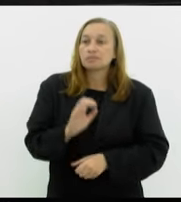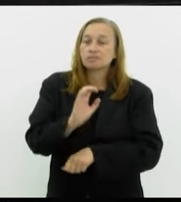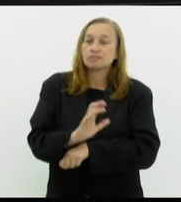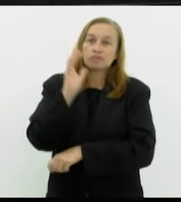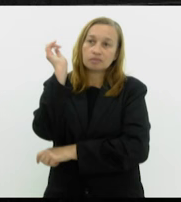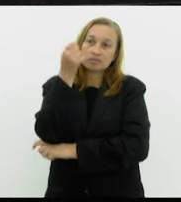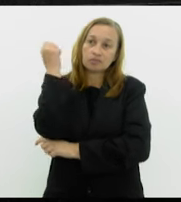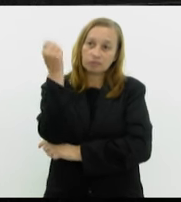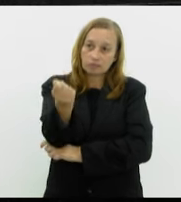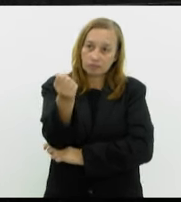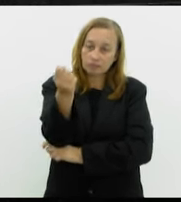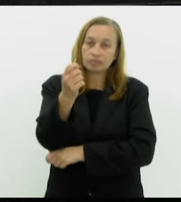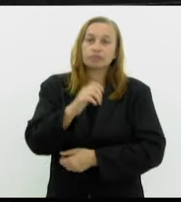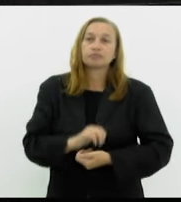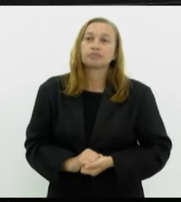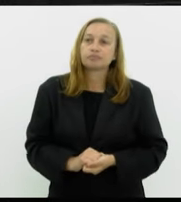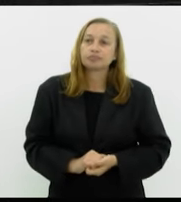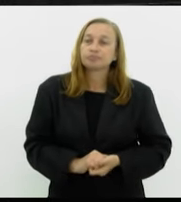Rio Grande do Sul.